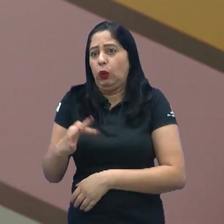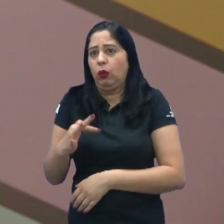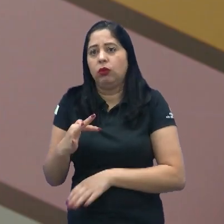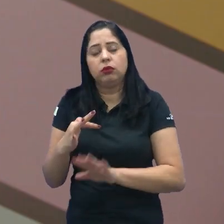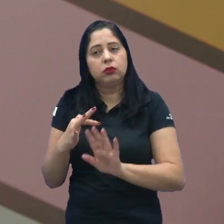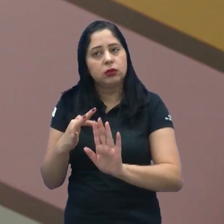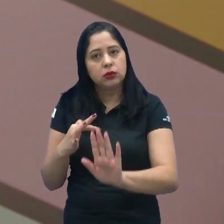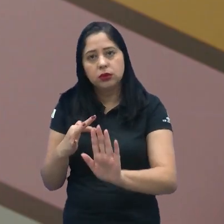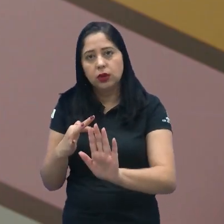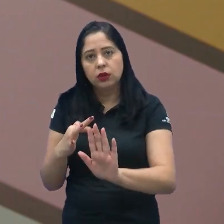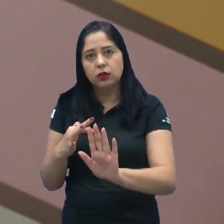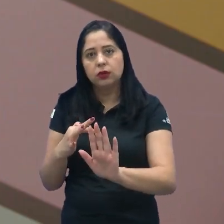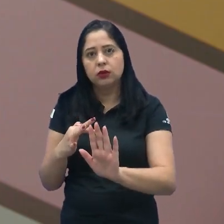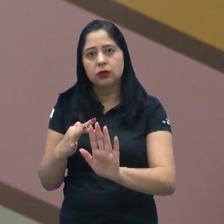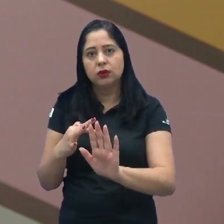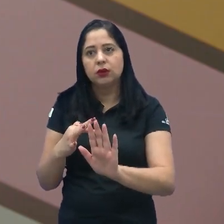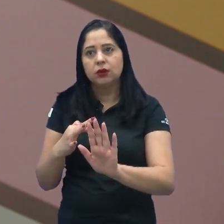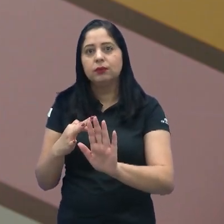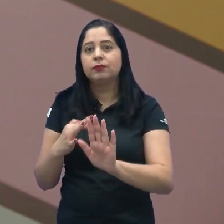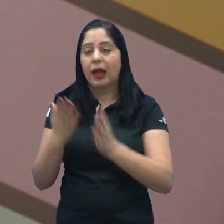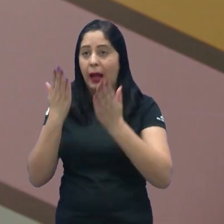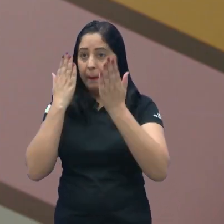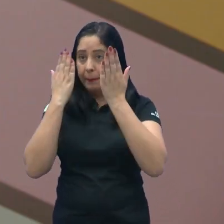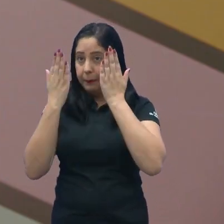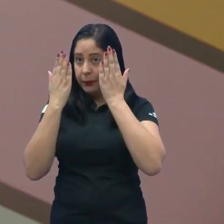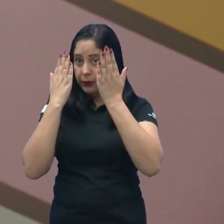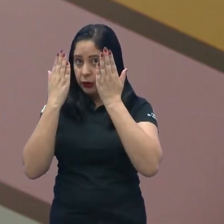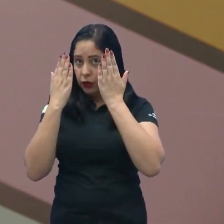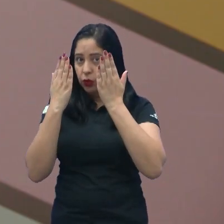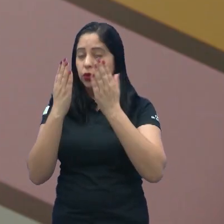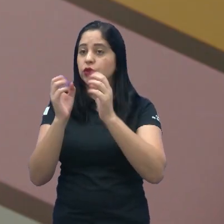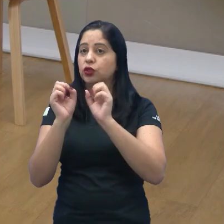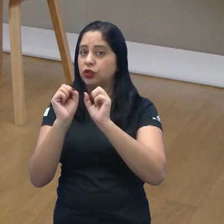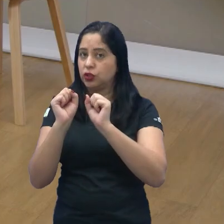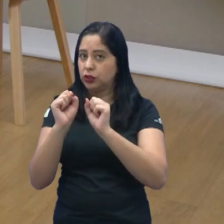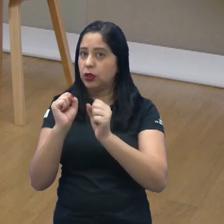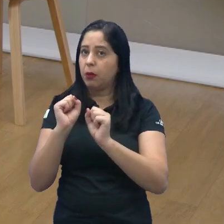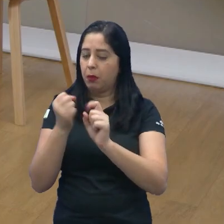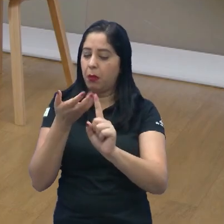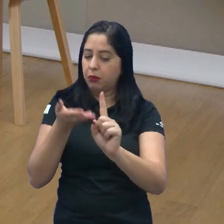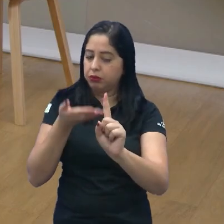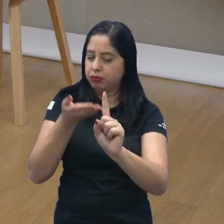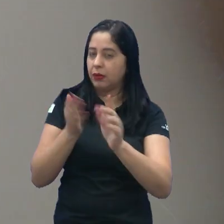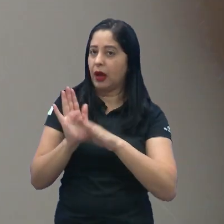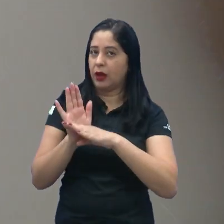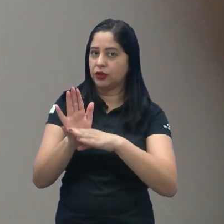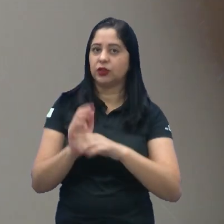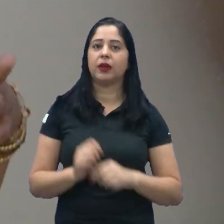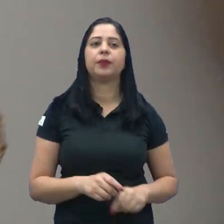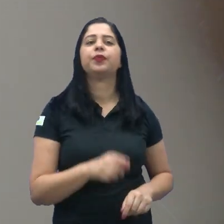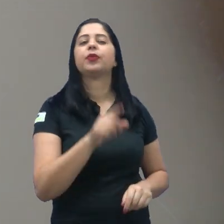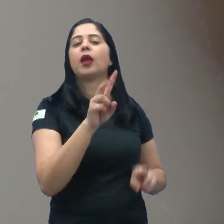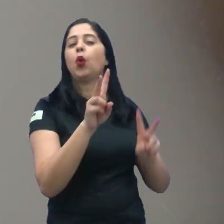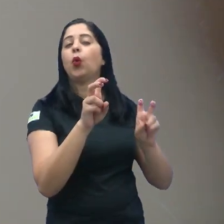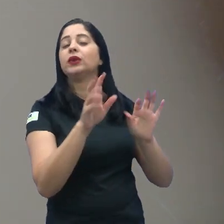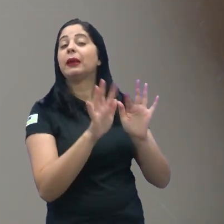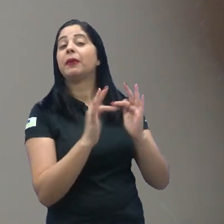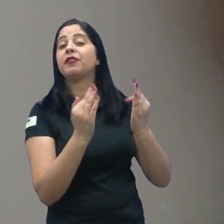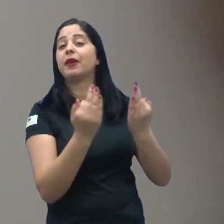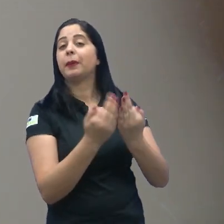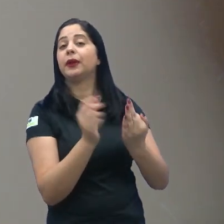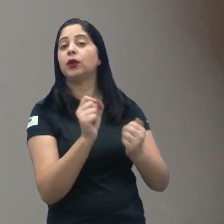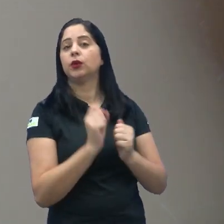é feito todo esse trabalho com ela e com a família, né? Perfeito. E já que você falou na família, vamos voltar aqui ao assunto da rede de